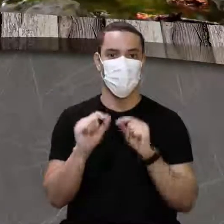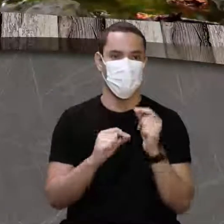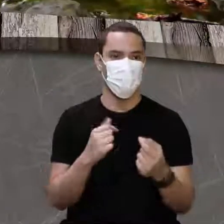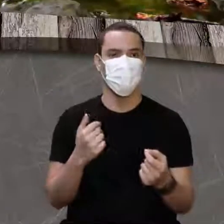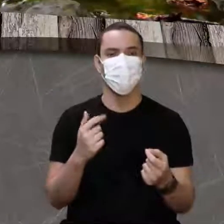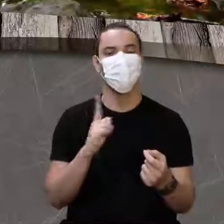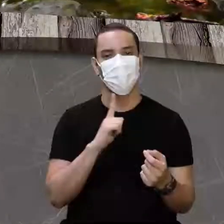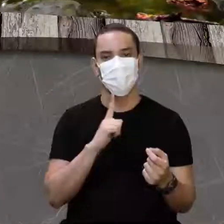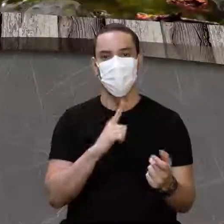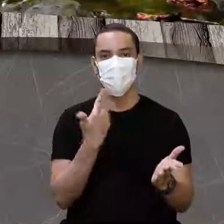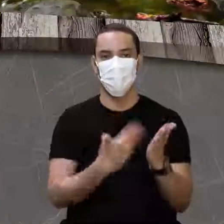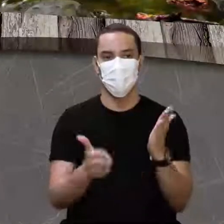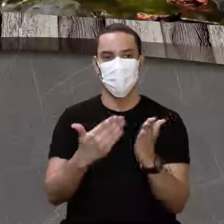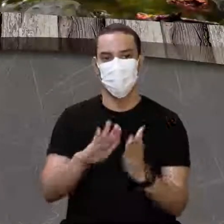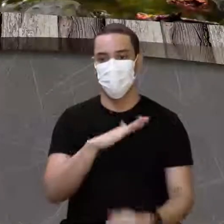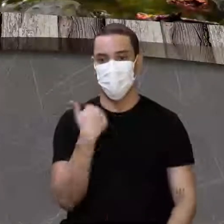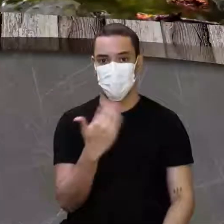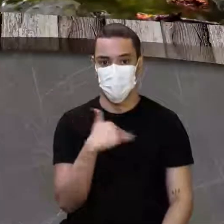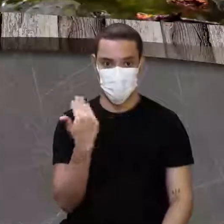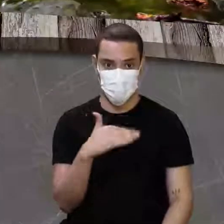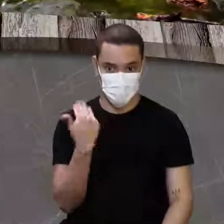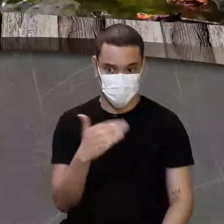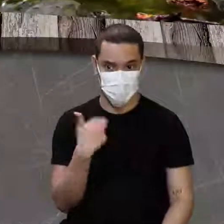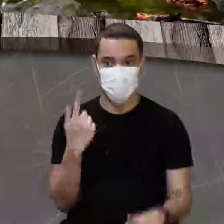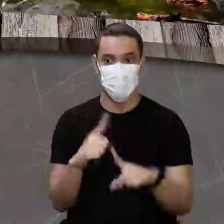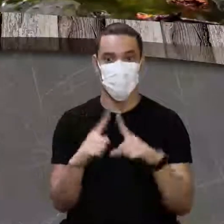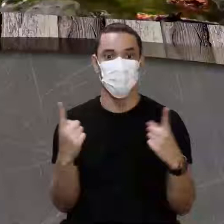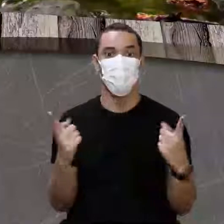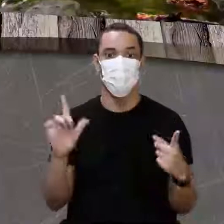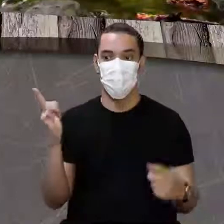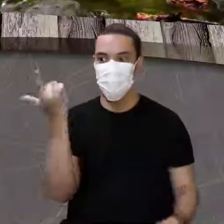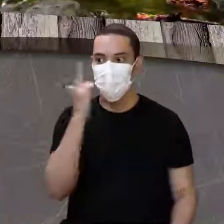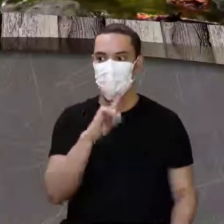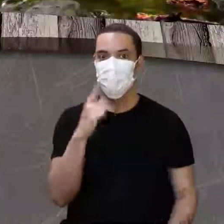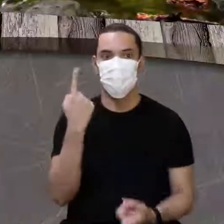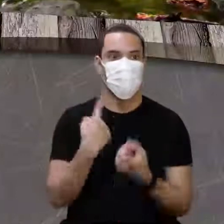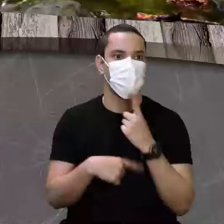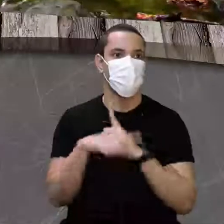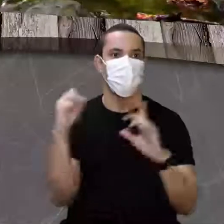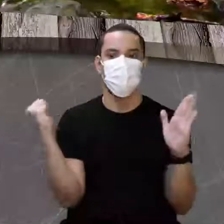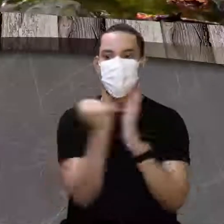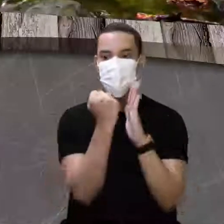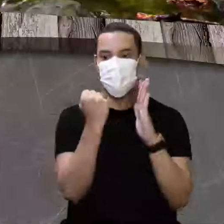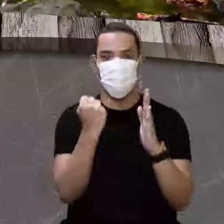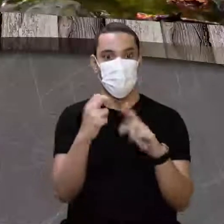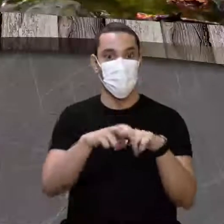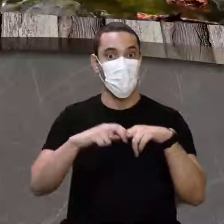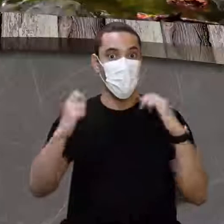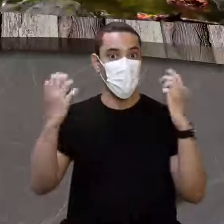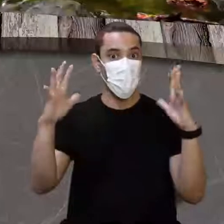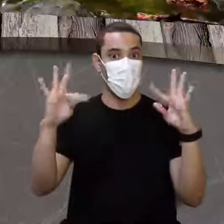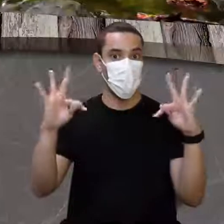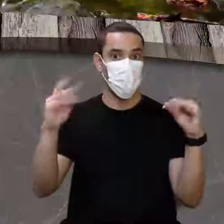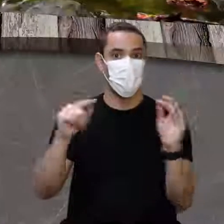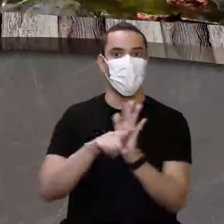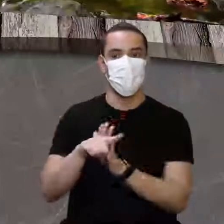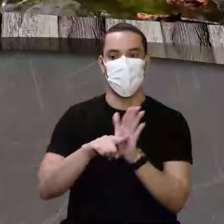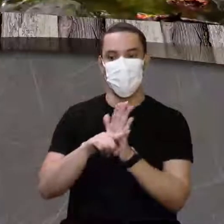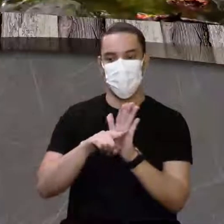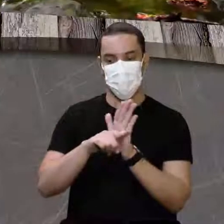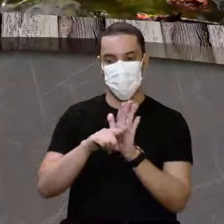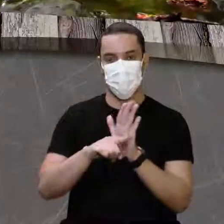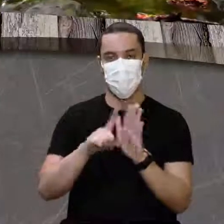muitas perdas, muitos choros, mas conquistaram isso e, né, eles estão de parabéns, todos os nossos